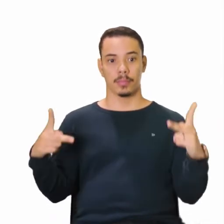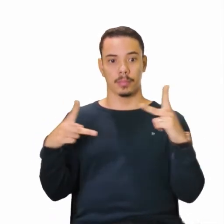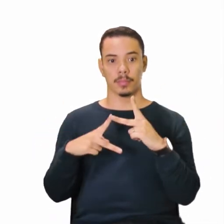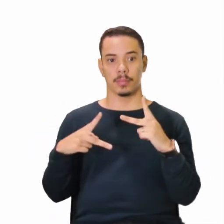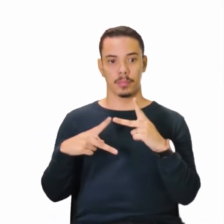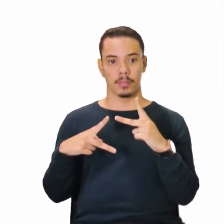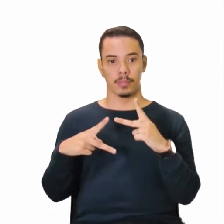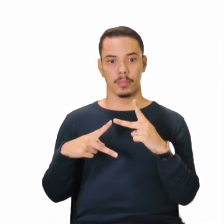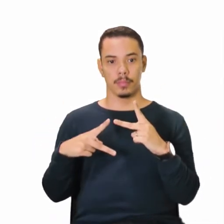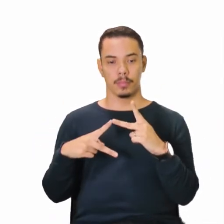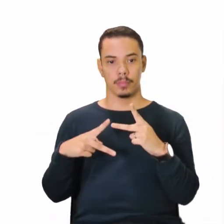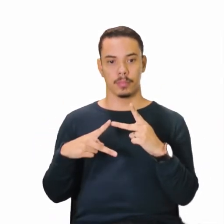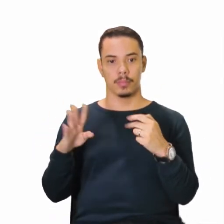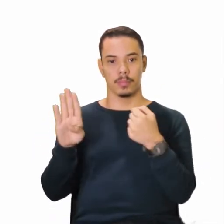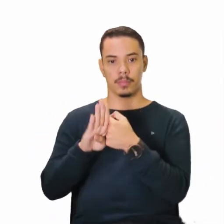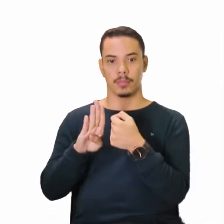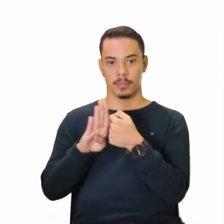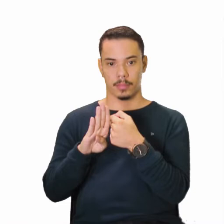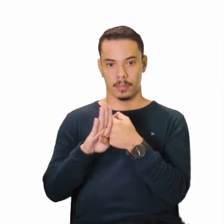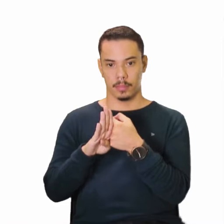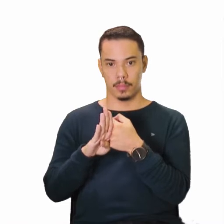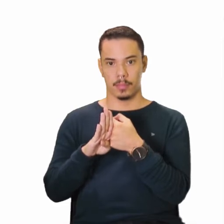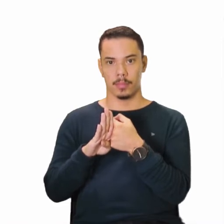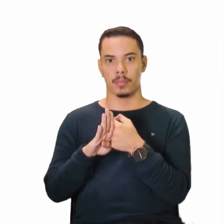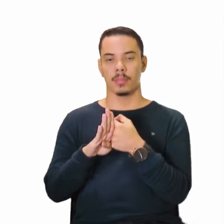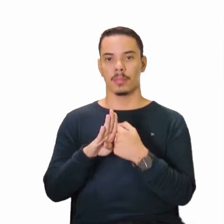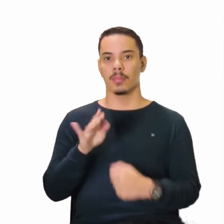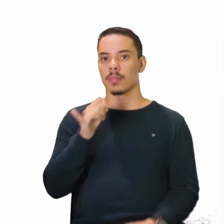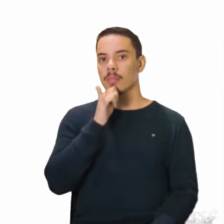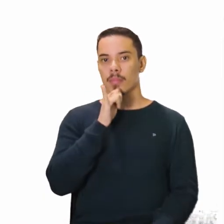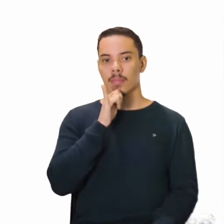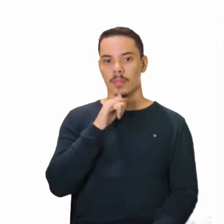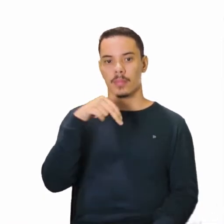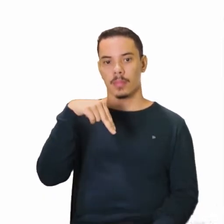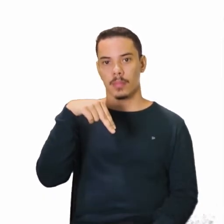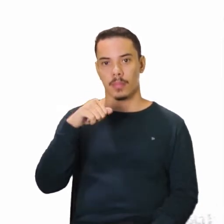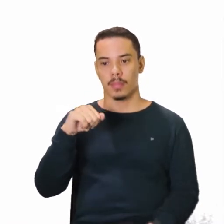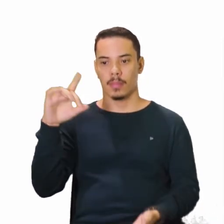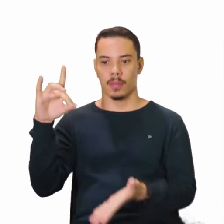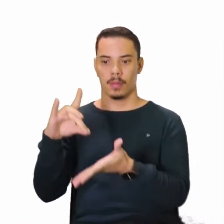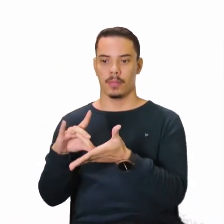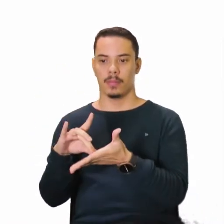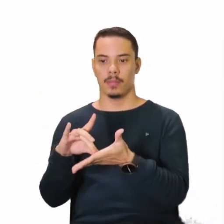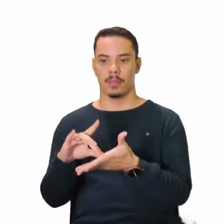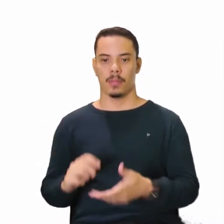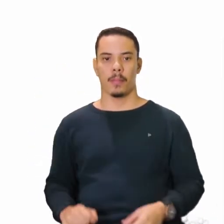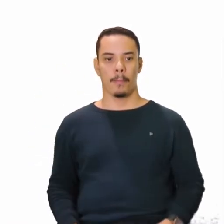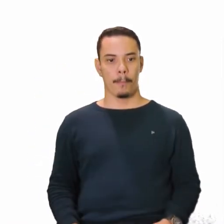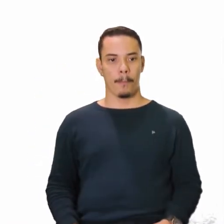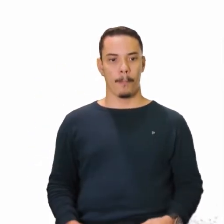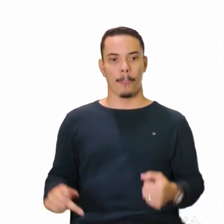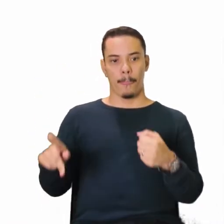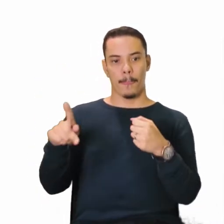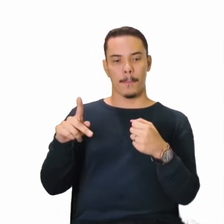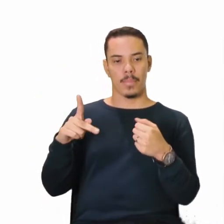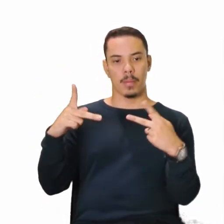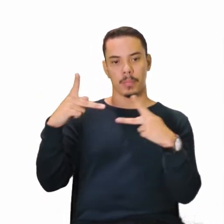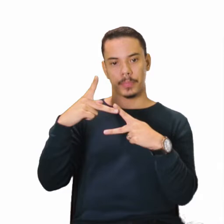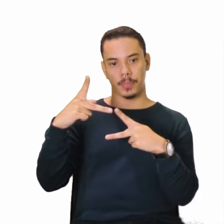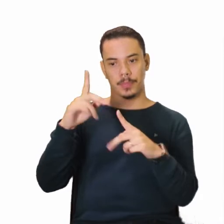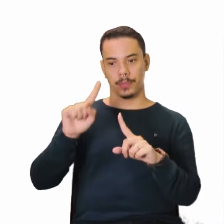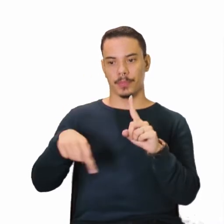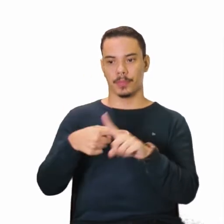Preposição mais substantivo. Aí eu tenho o quê? Na verdade. Preposição